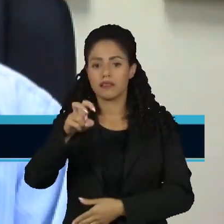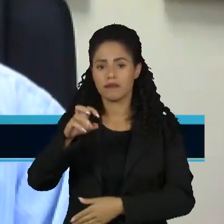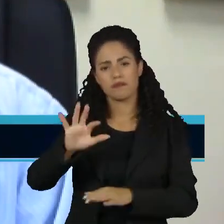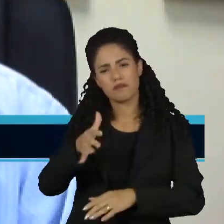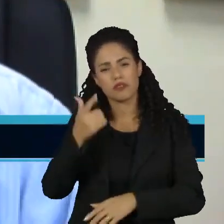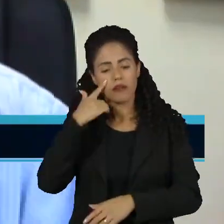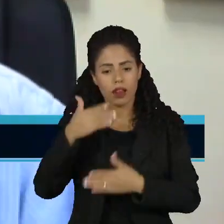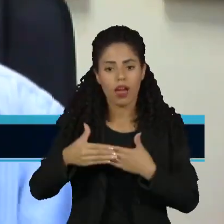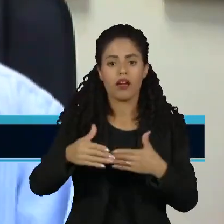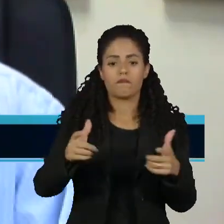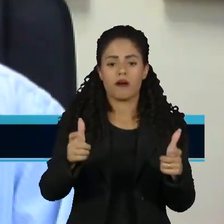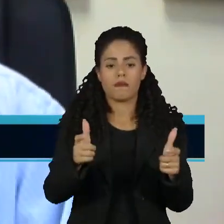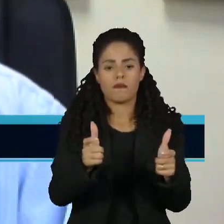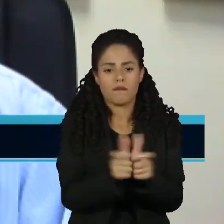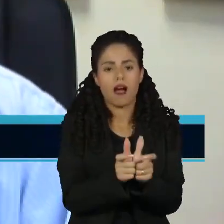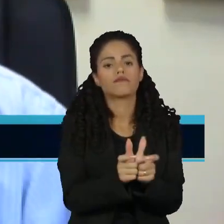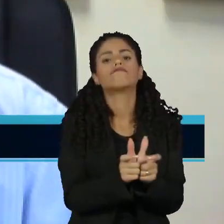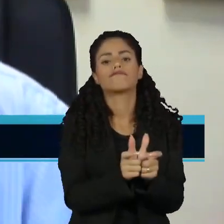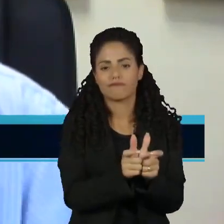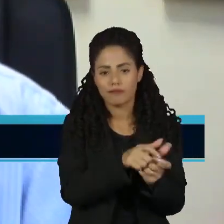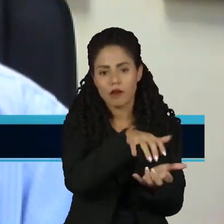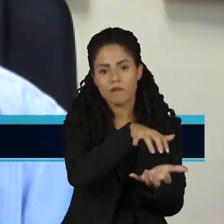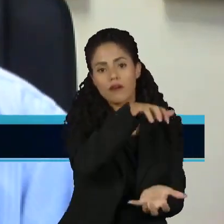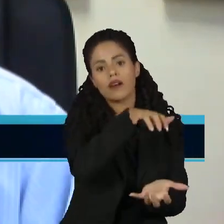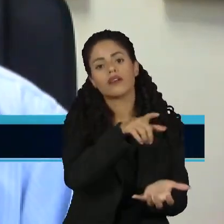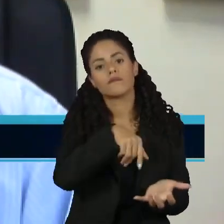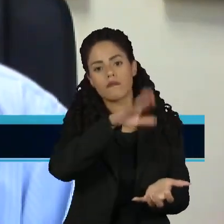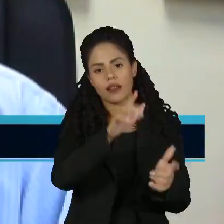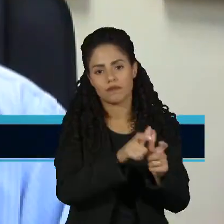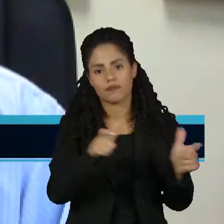75 anos, a gente vai ter menos jovens e, portanto, menos população em idade ativa.